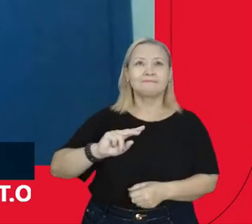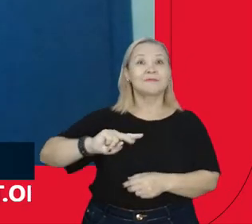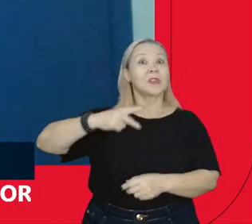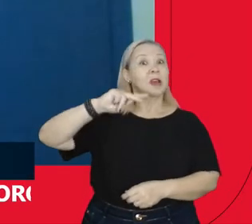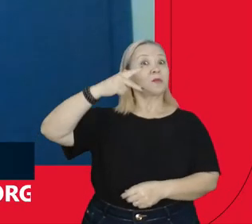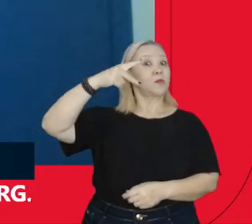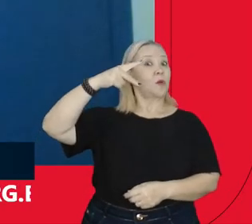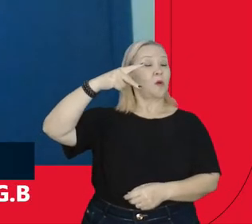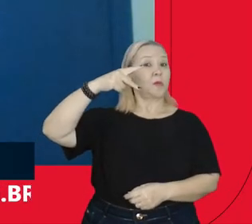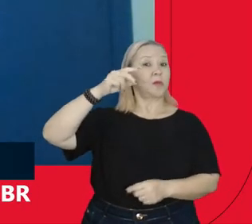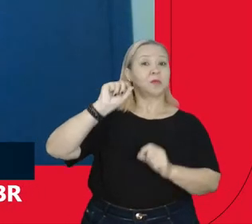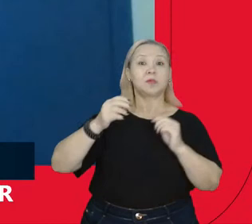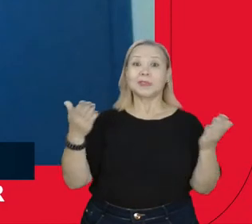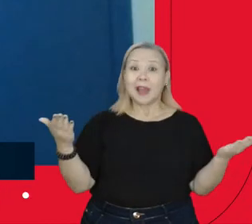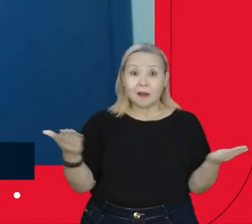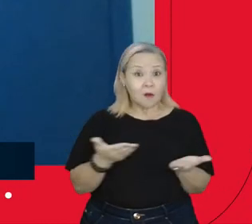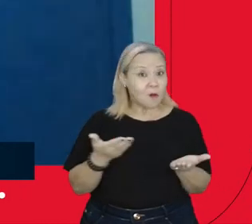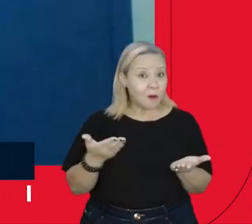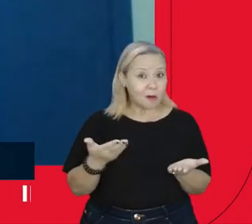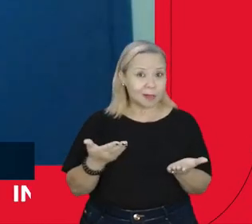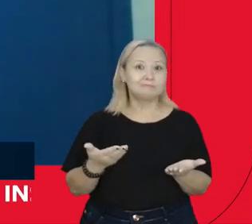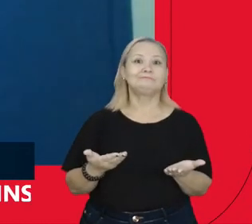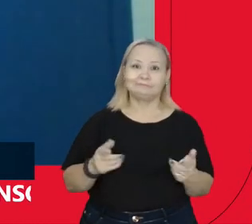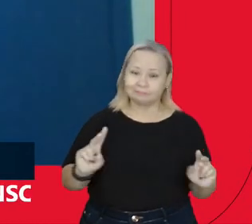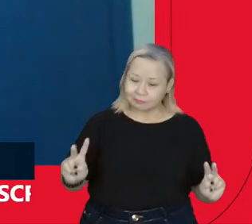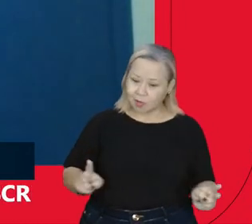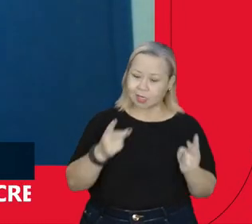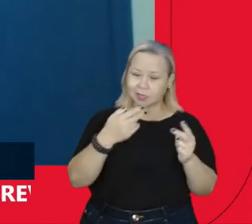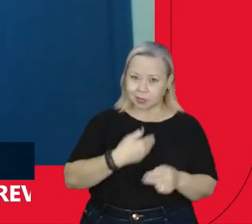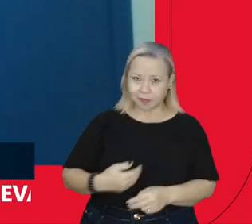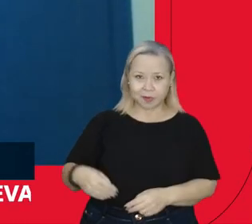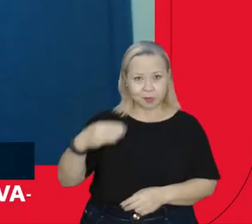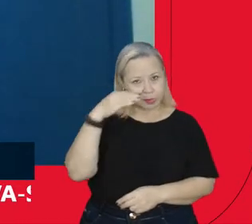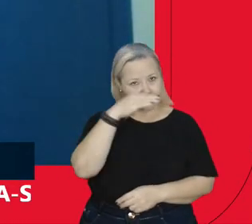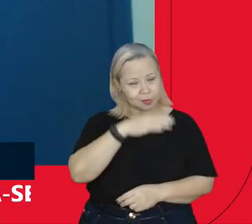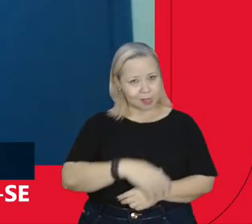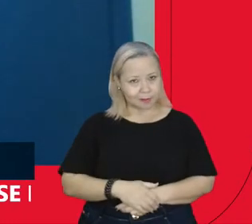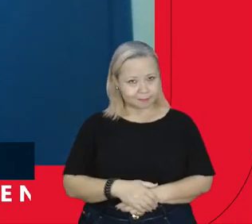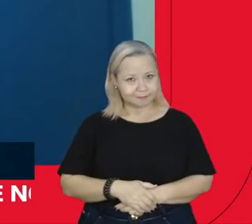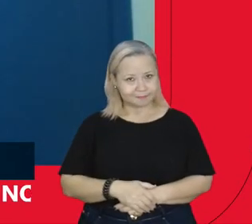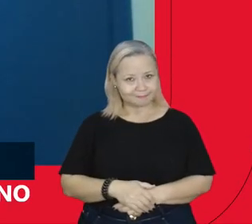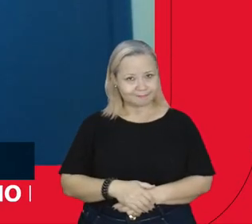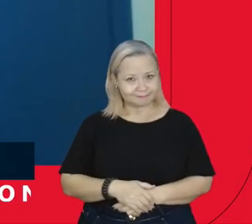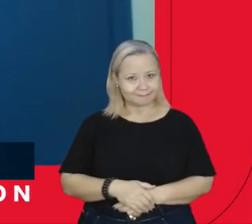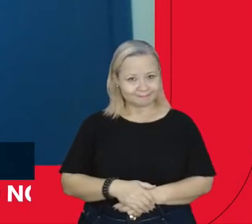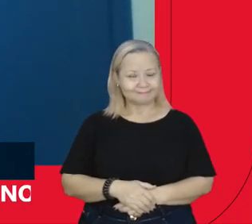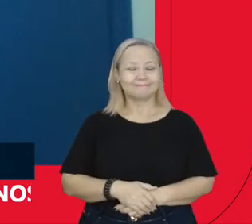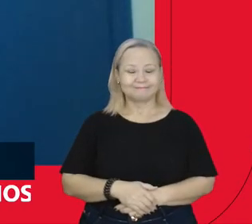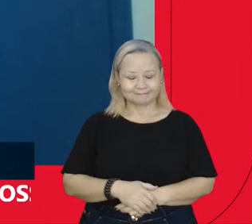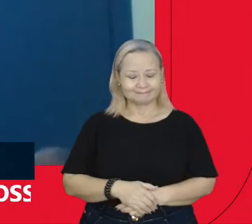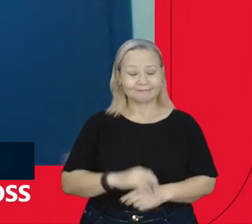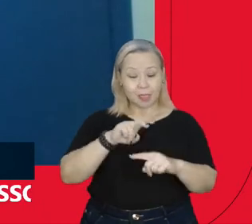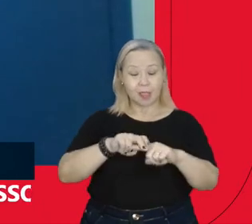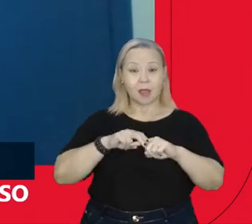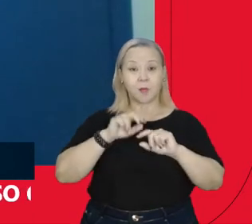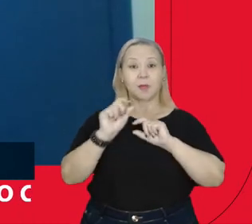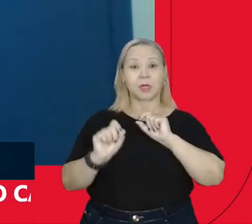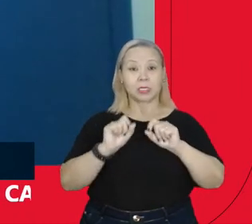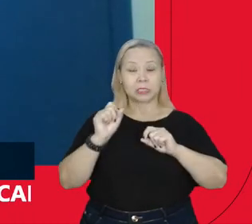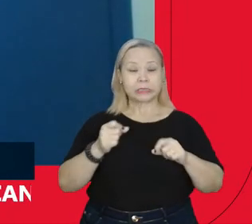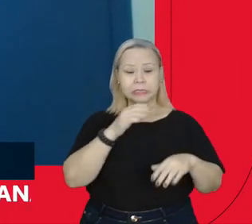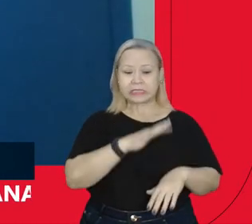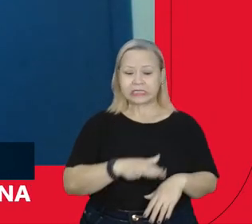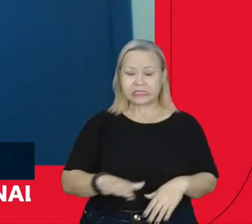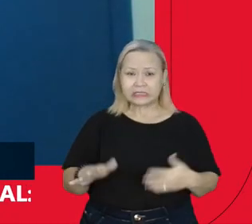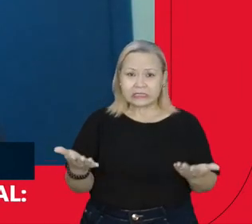que está agora valendo no governo do Bolsonaro, do Bozo. É por isso que as crianças